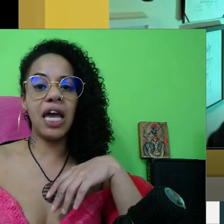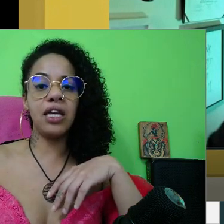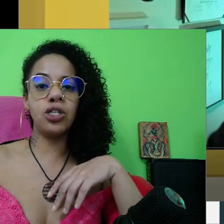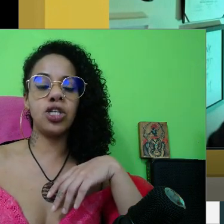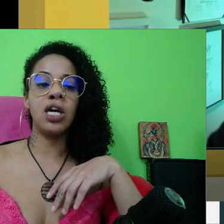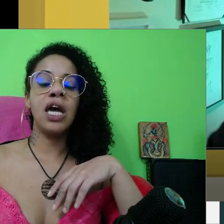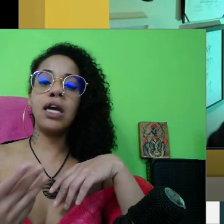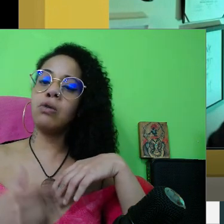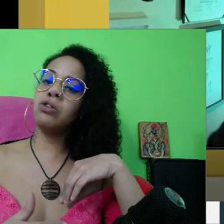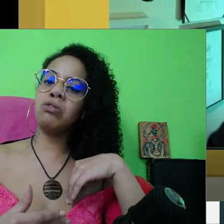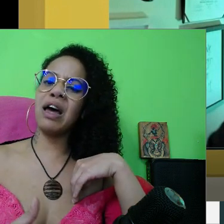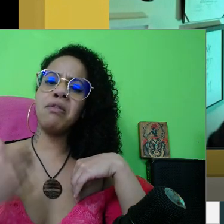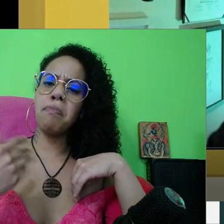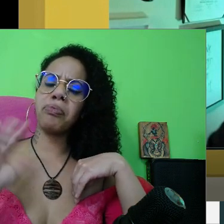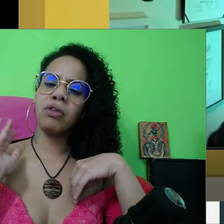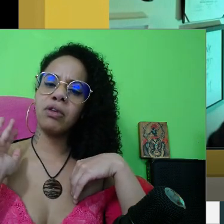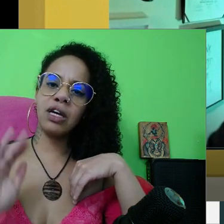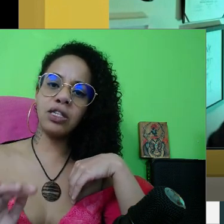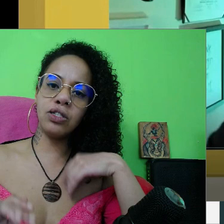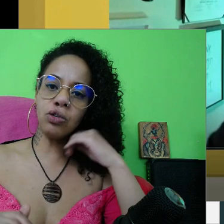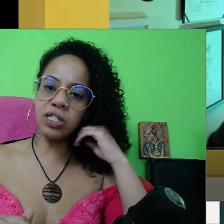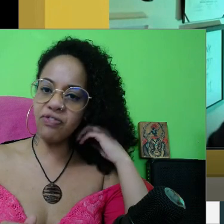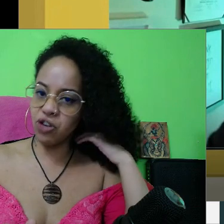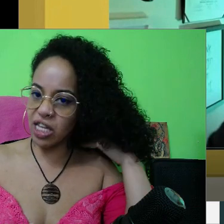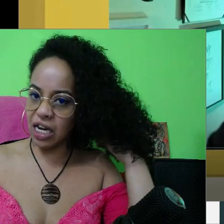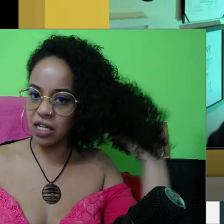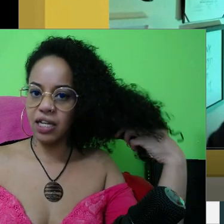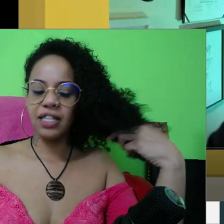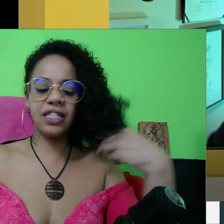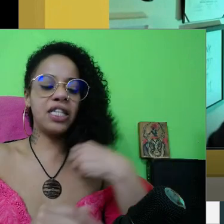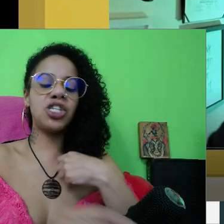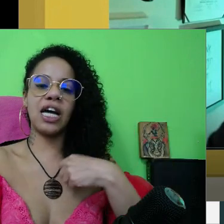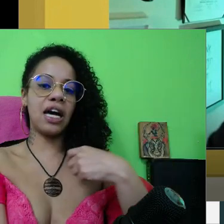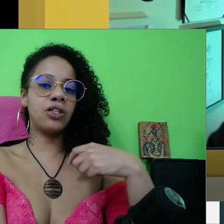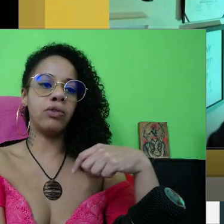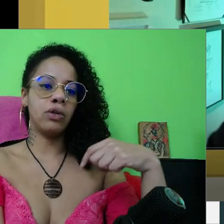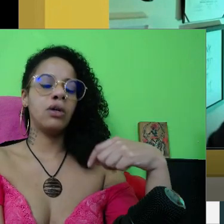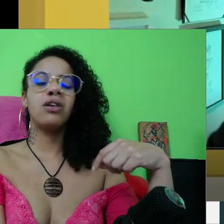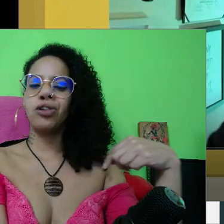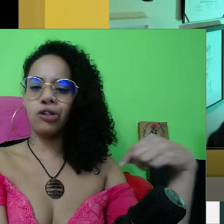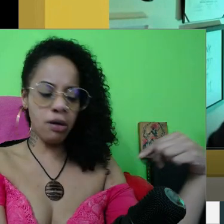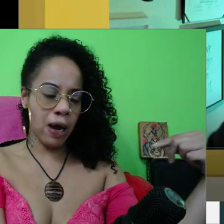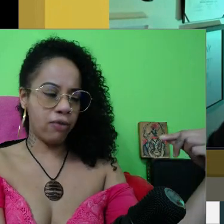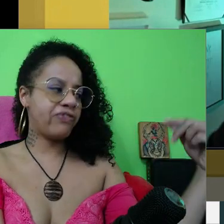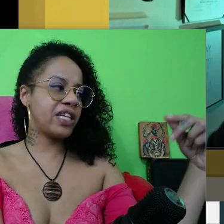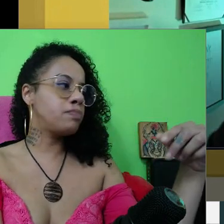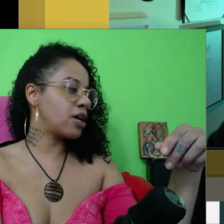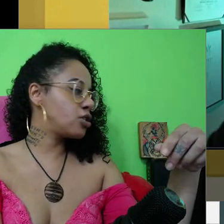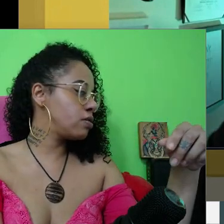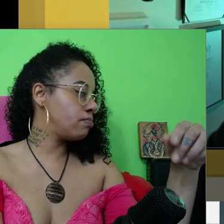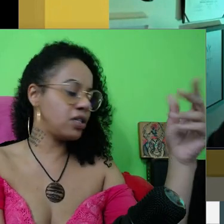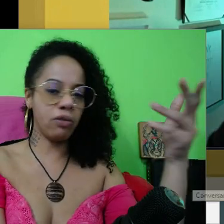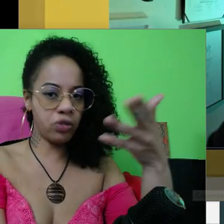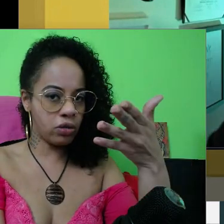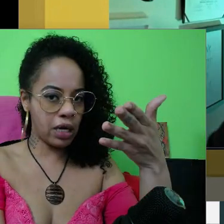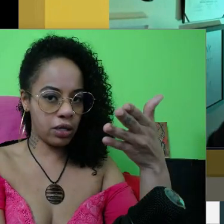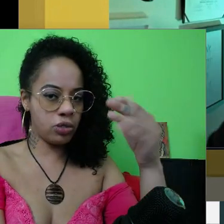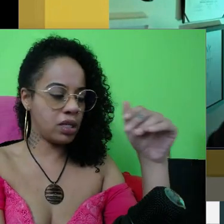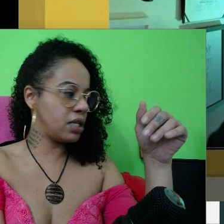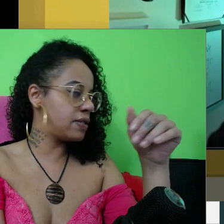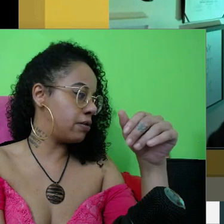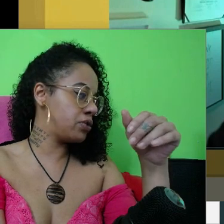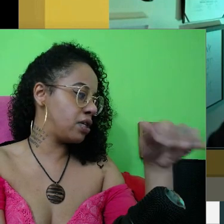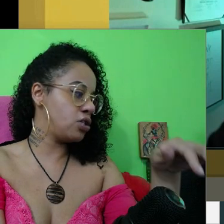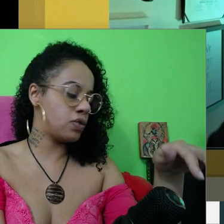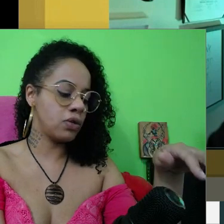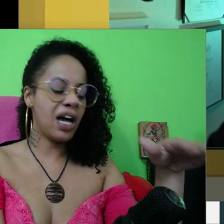é conveniente e quando não é Cristo se te descarto normal faz parte mas Óbvio que não